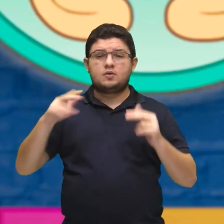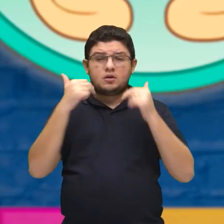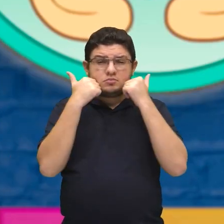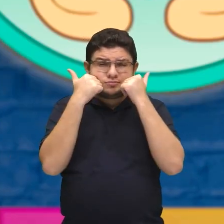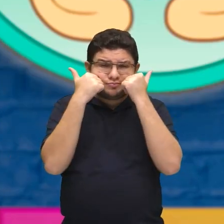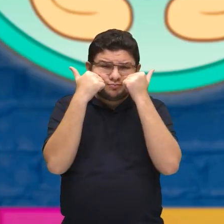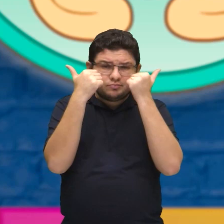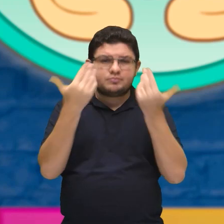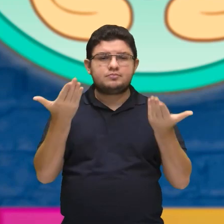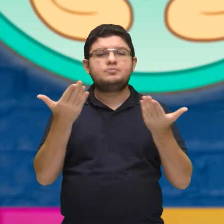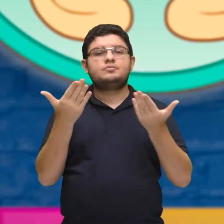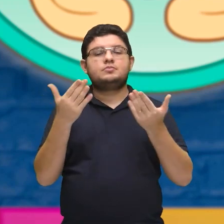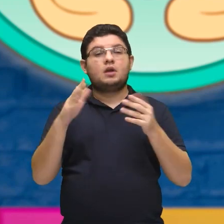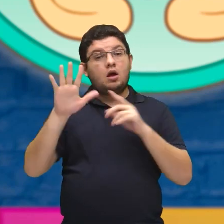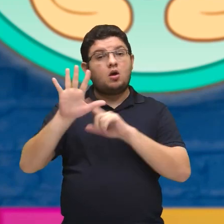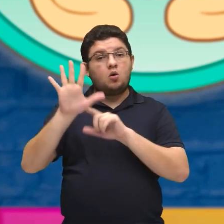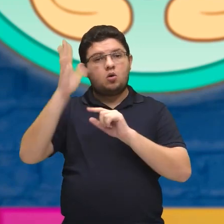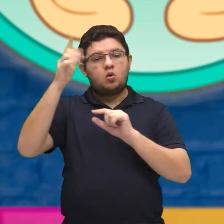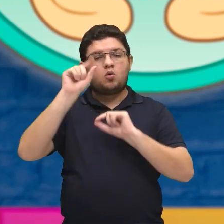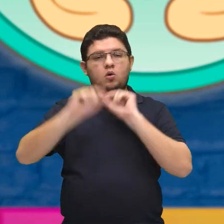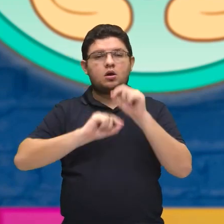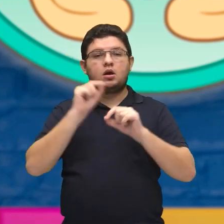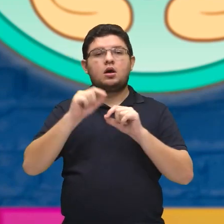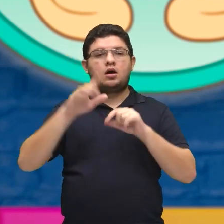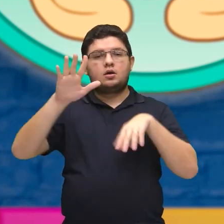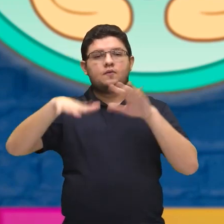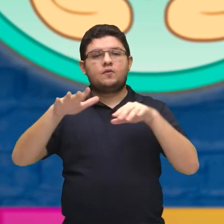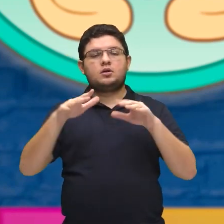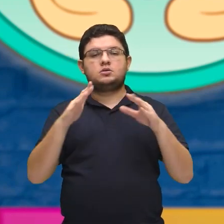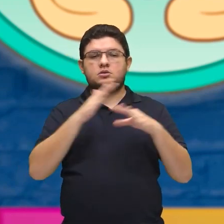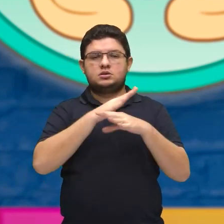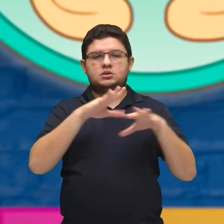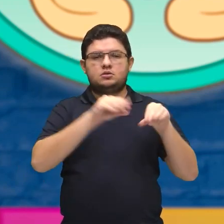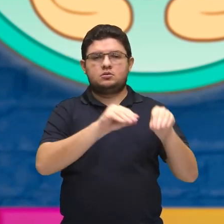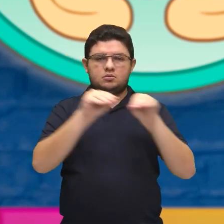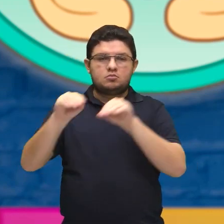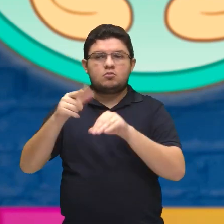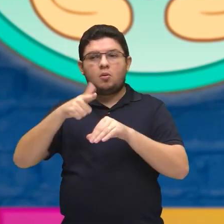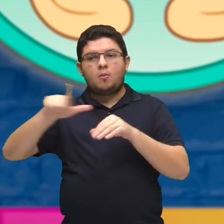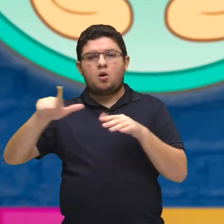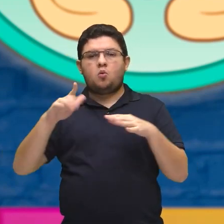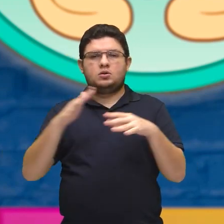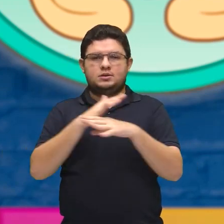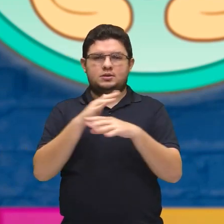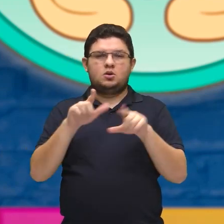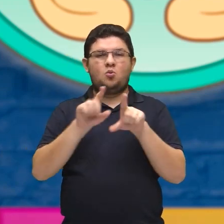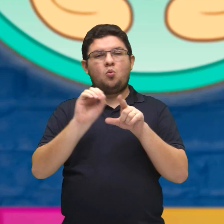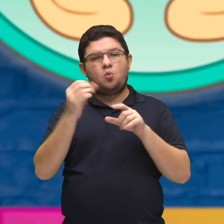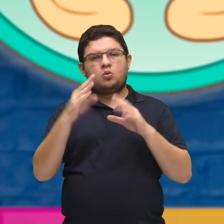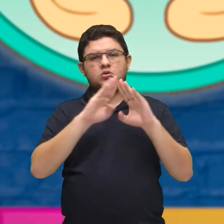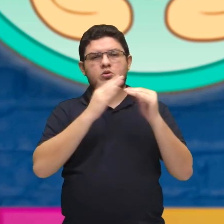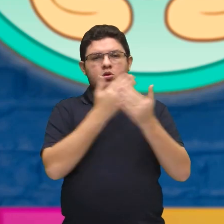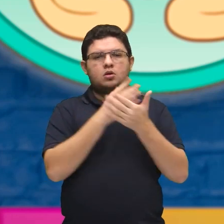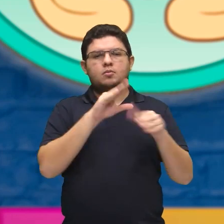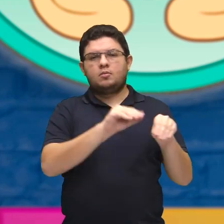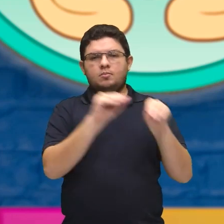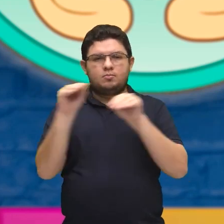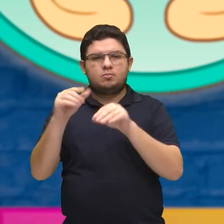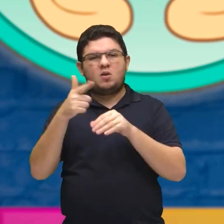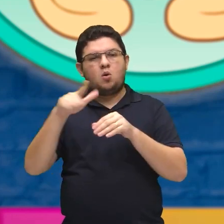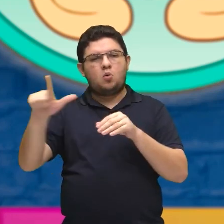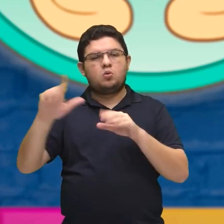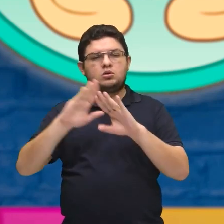ponto de fazê-la até mudar de cidade, até mudar de escola, né? Até mudar de endereço. Então,